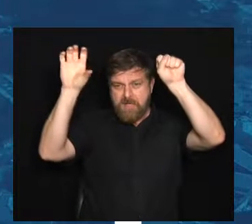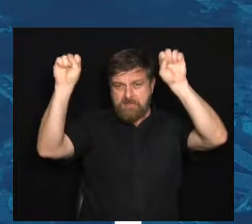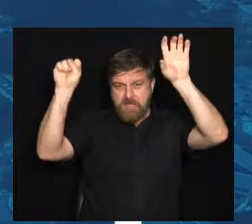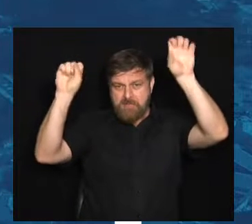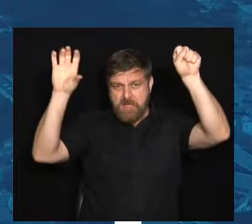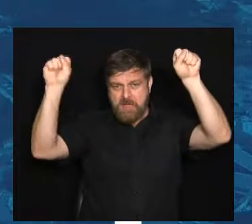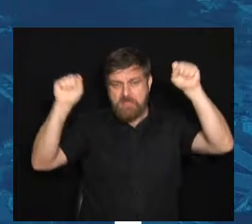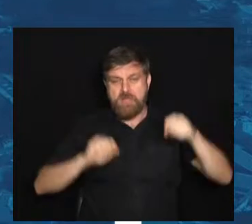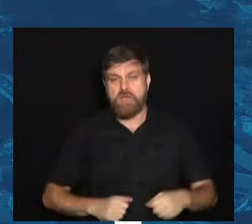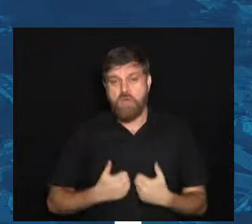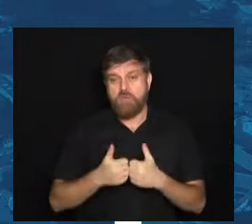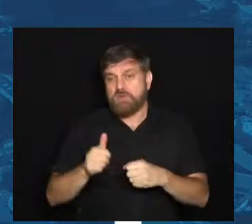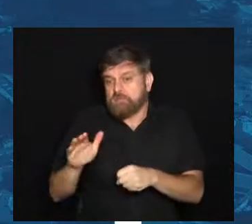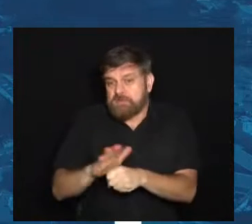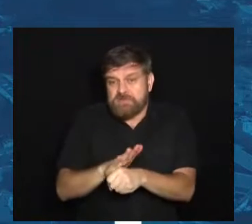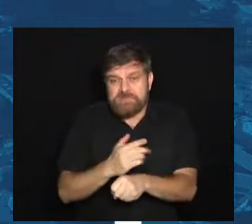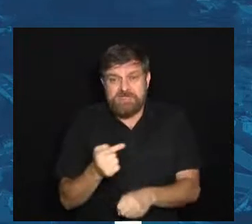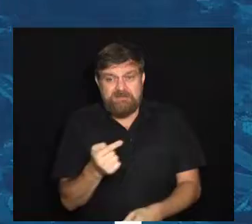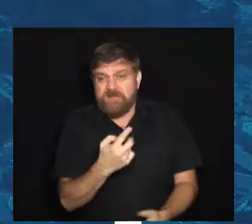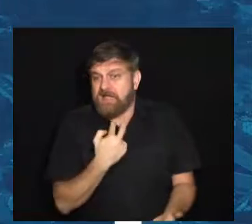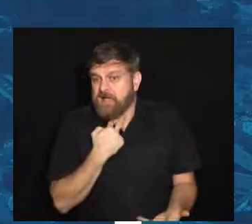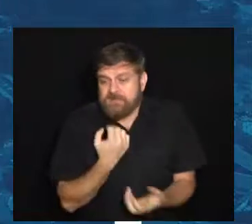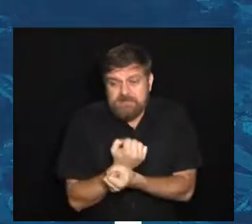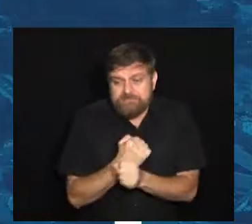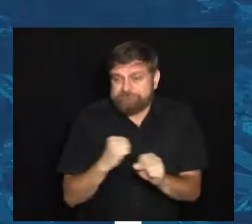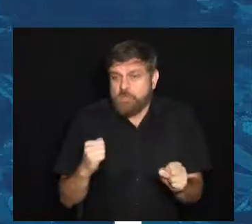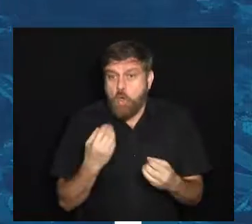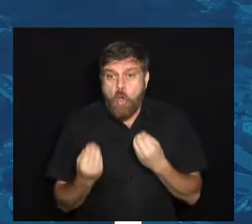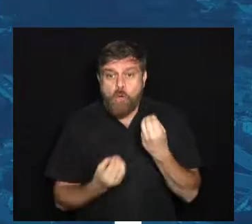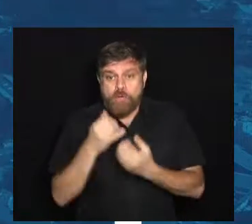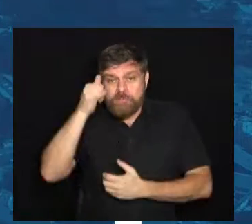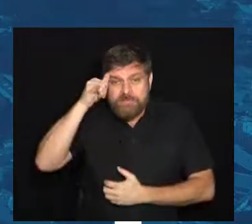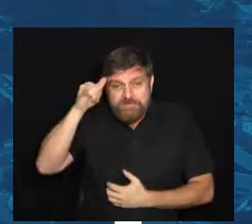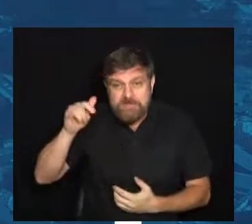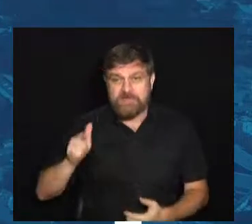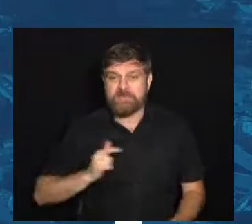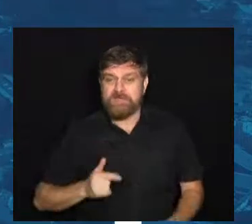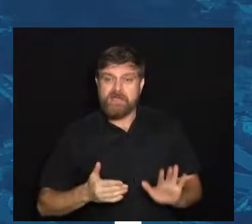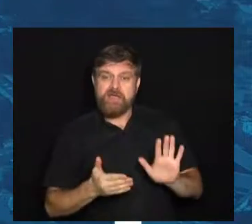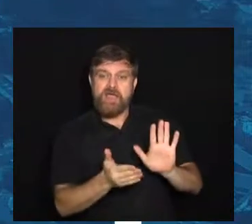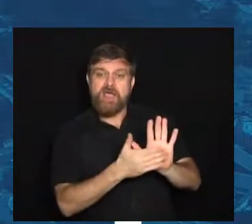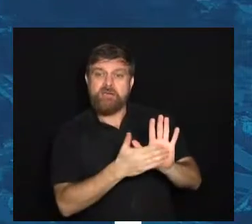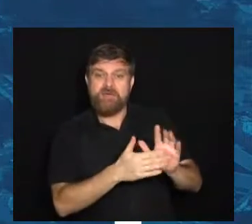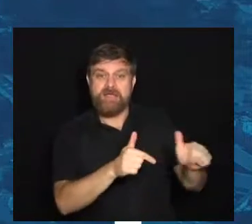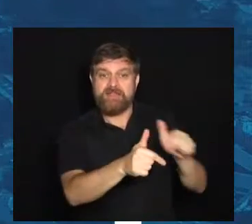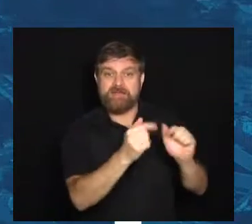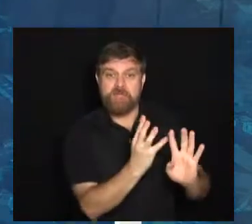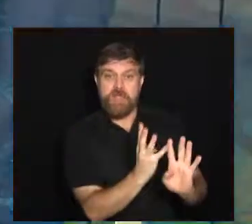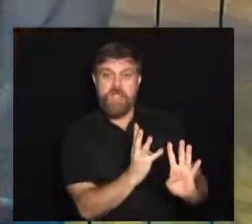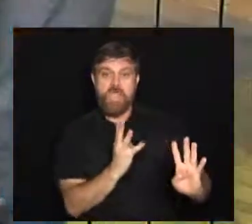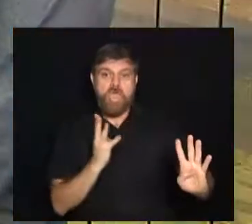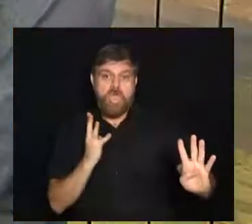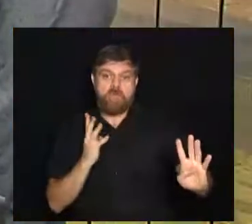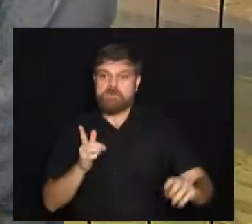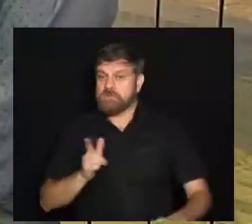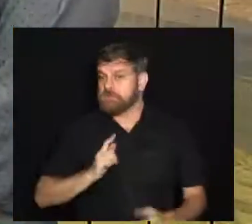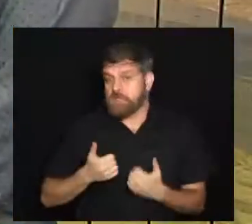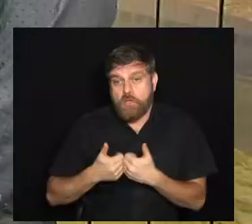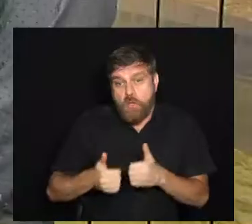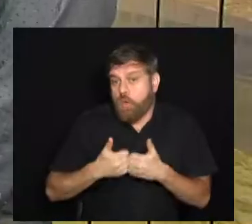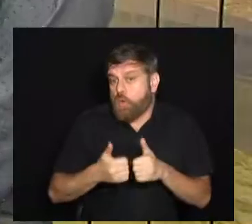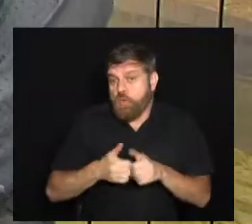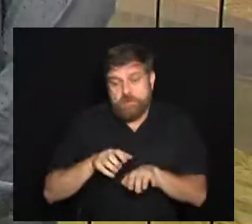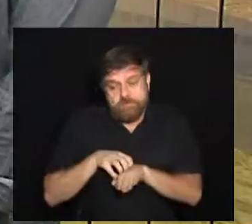o ônibus tá cheia então assim isso é algo o estável tem uma proposta de emprego lá vou ter uma entrevista de emprego vou pegar